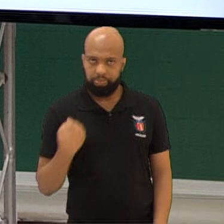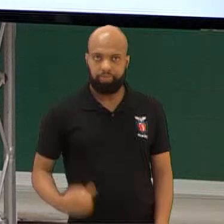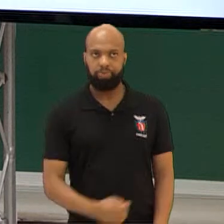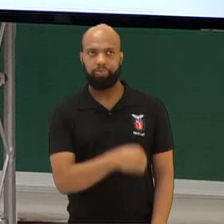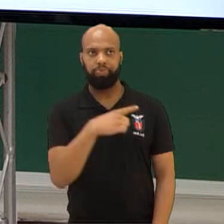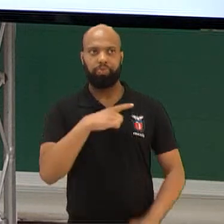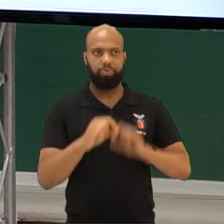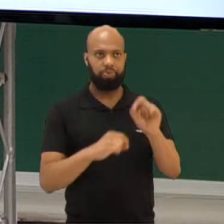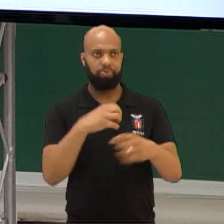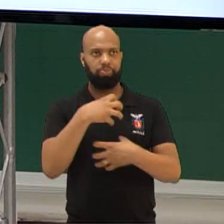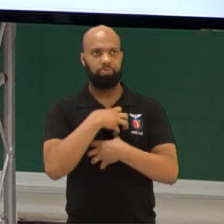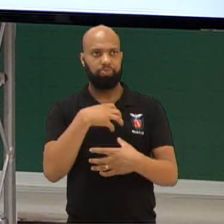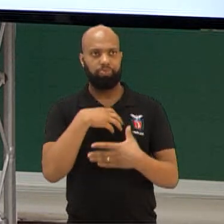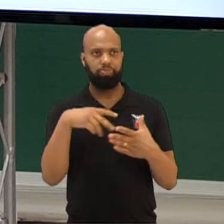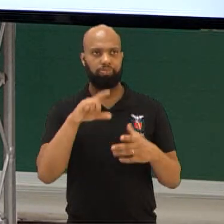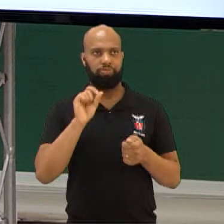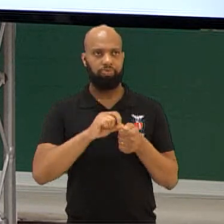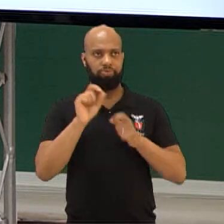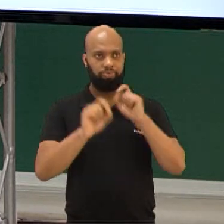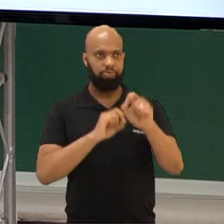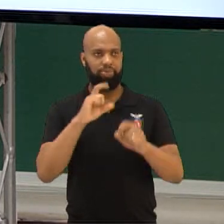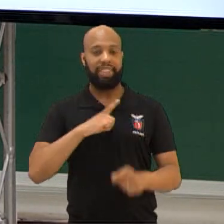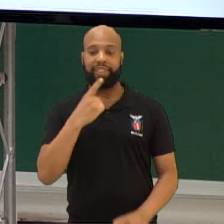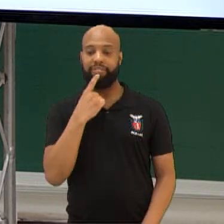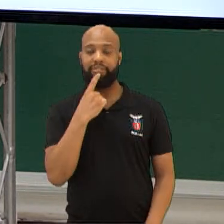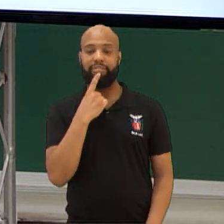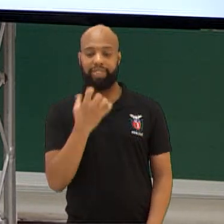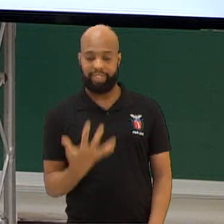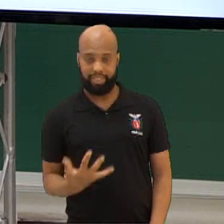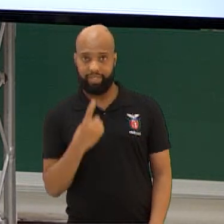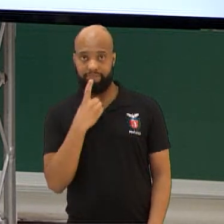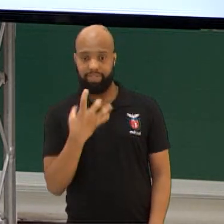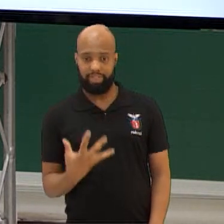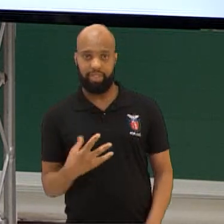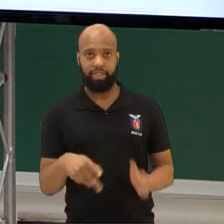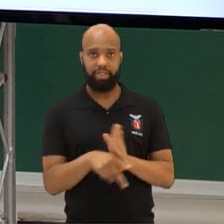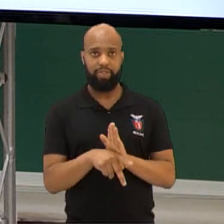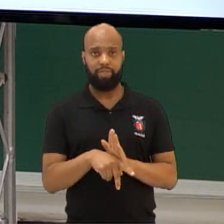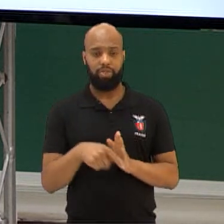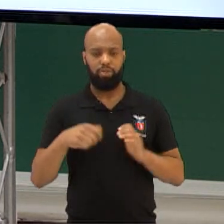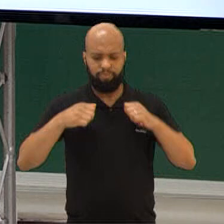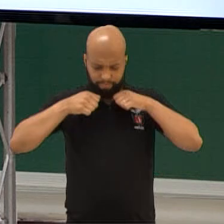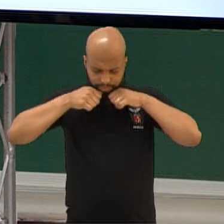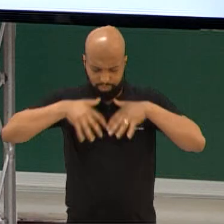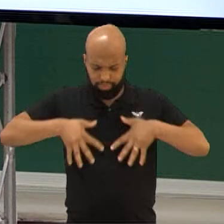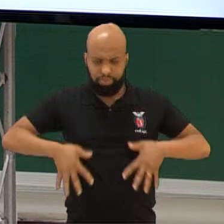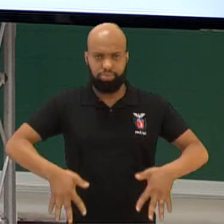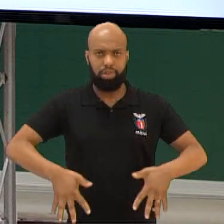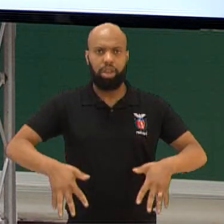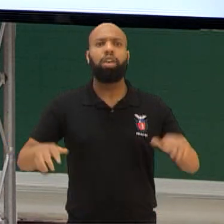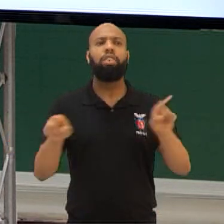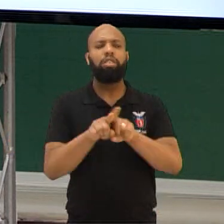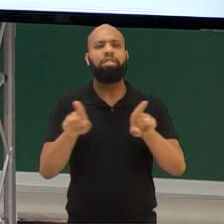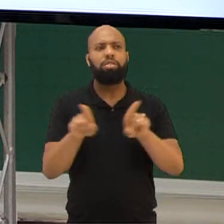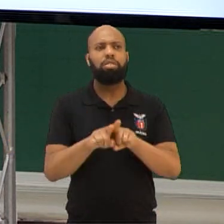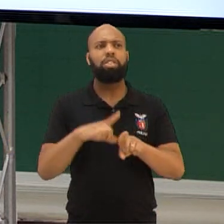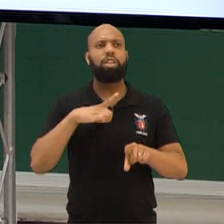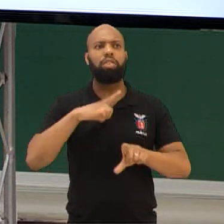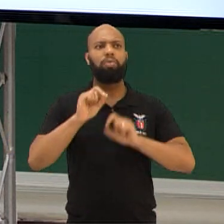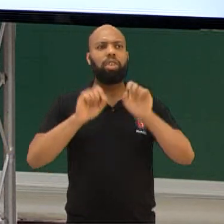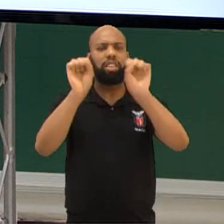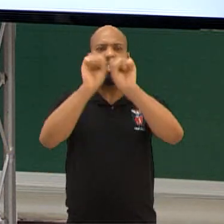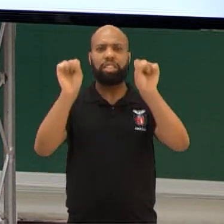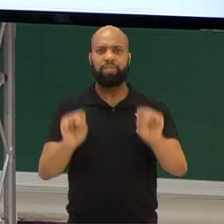ele vai ser levado esse sangue para os sistemas do corpo, e ele também é um